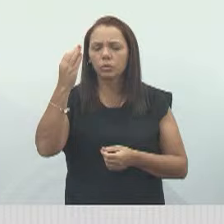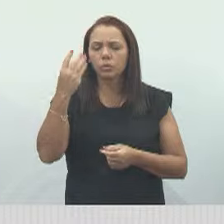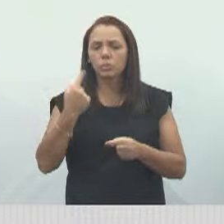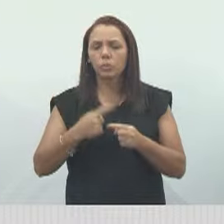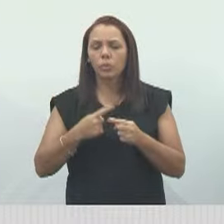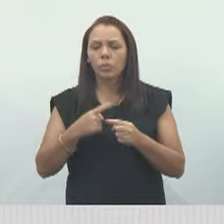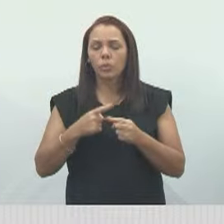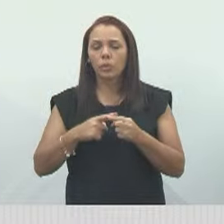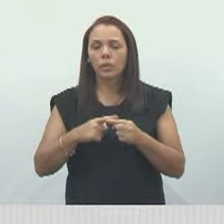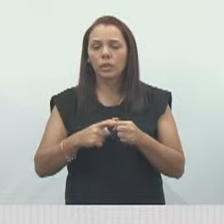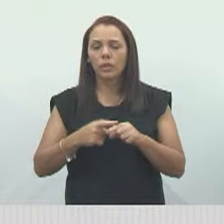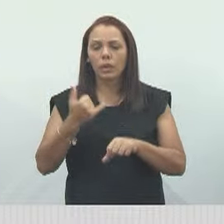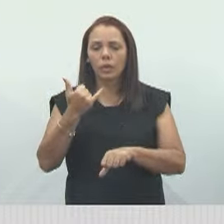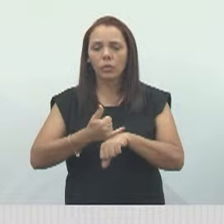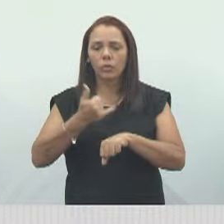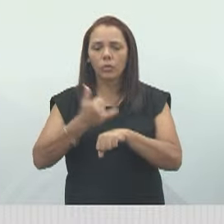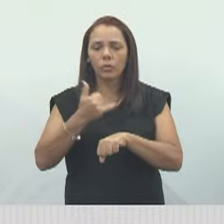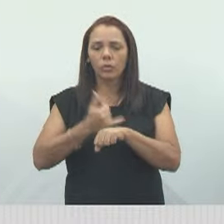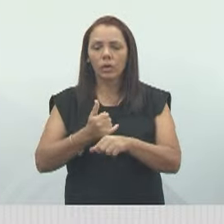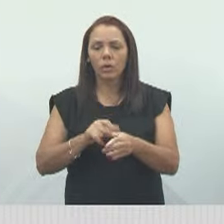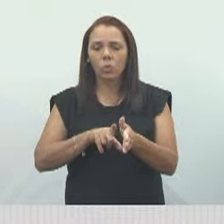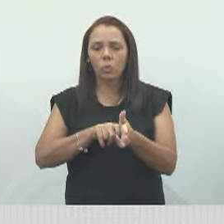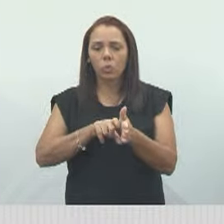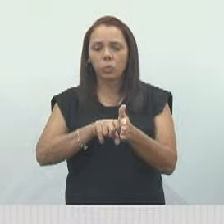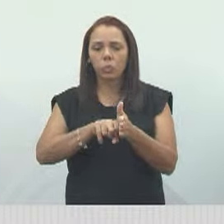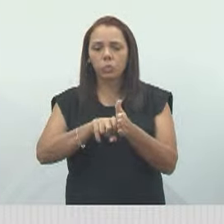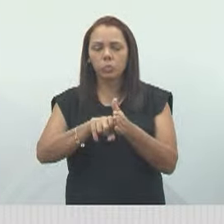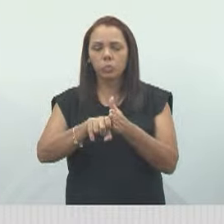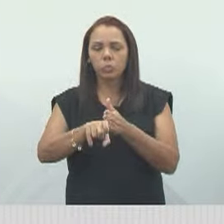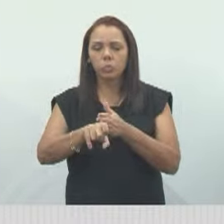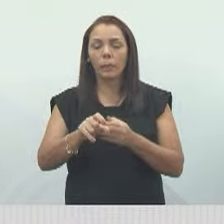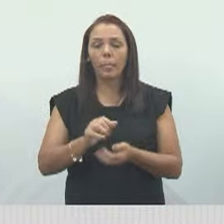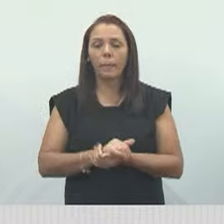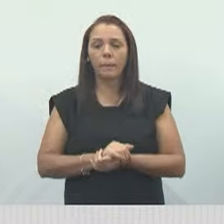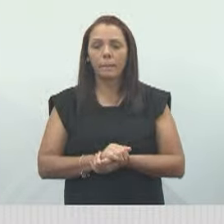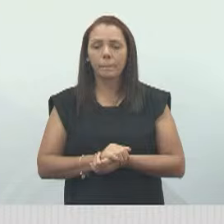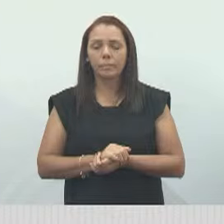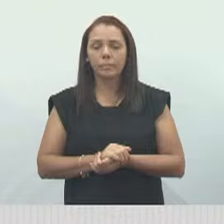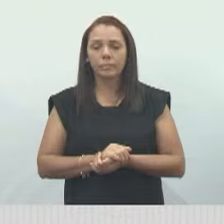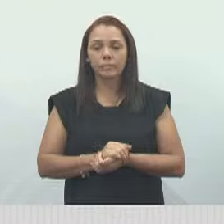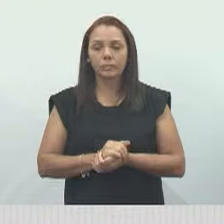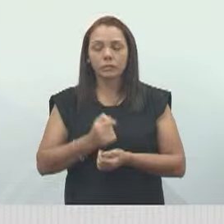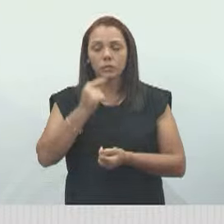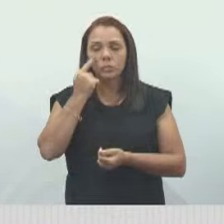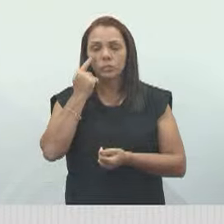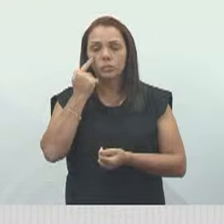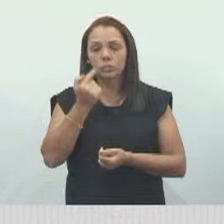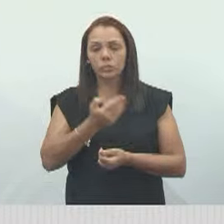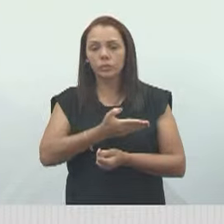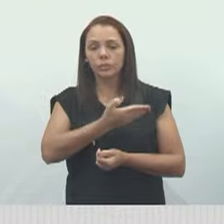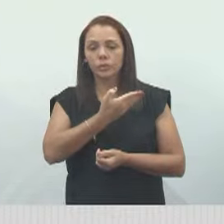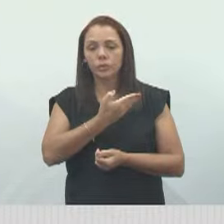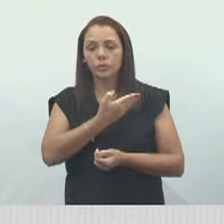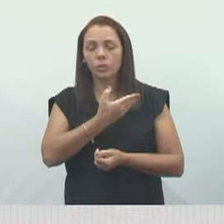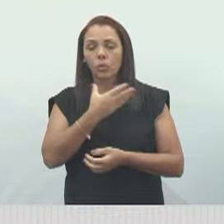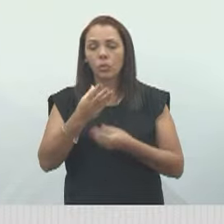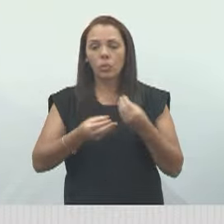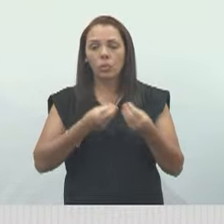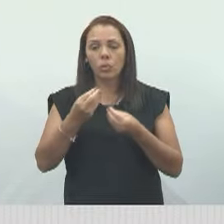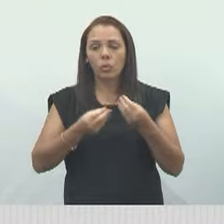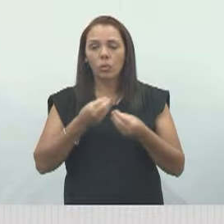à ferrugem dos canos. Então, por aí dá para você ver como que